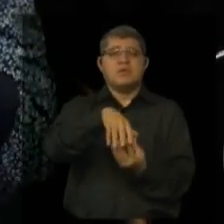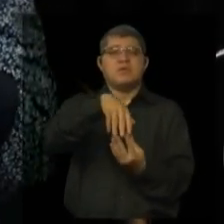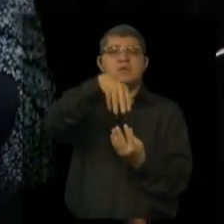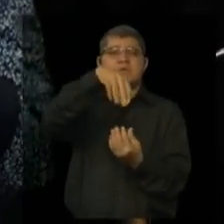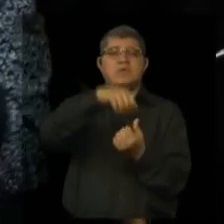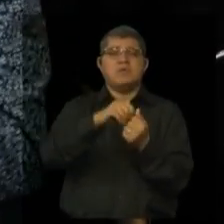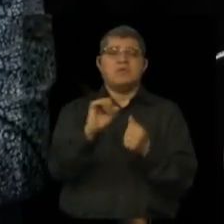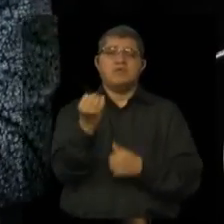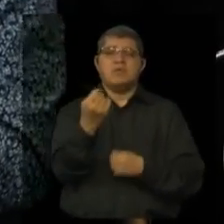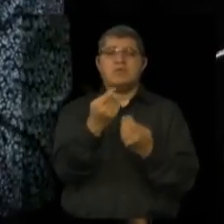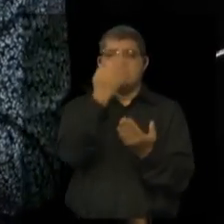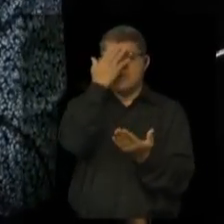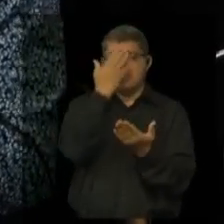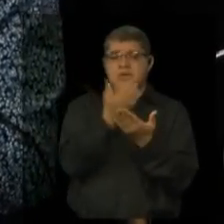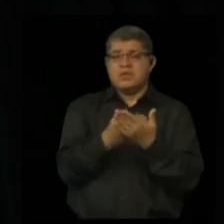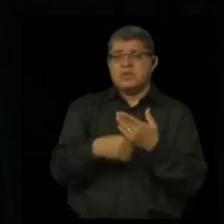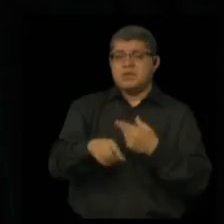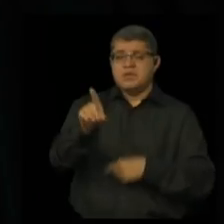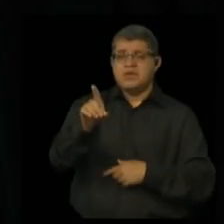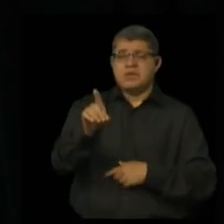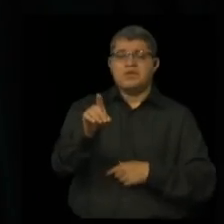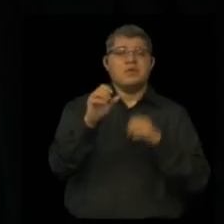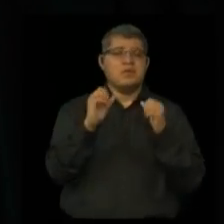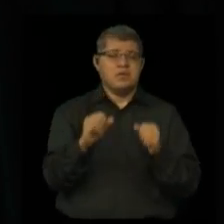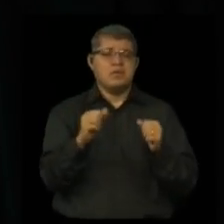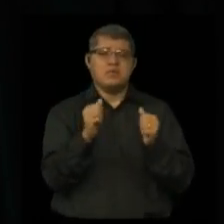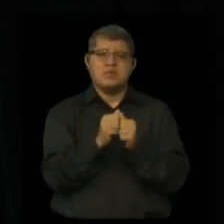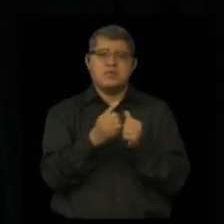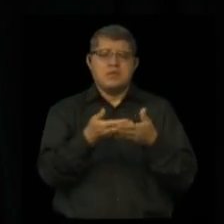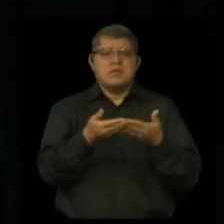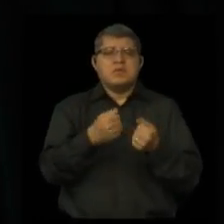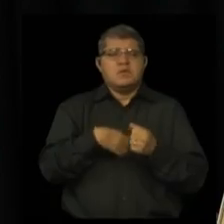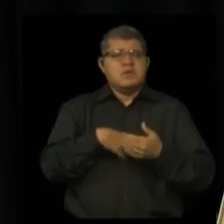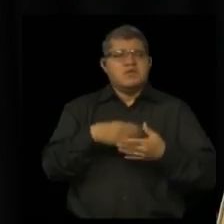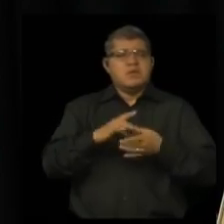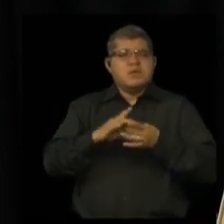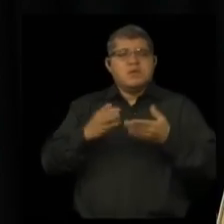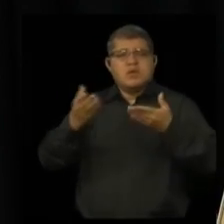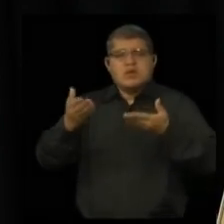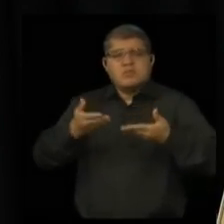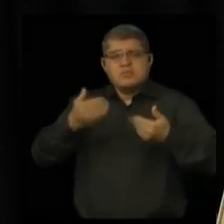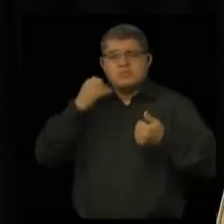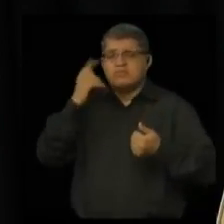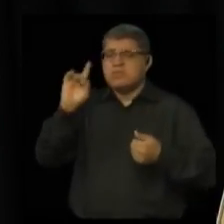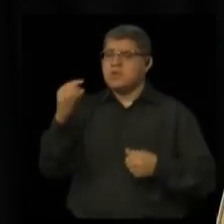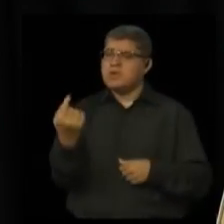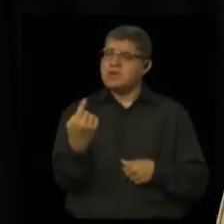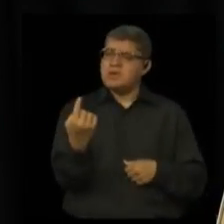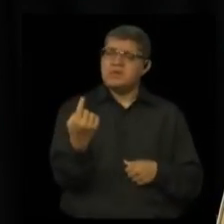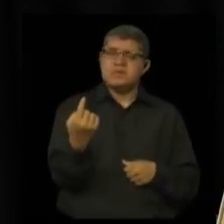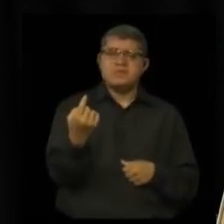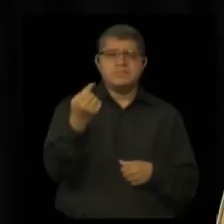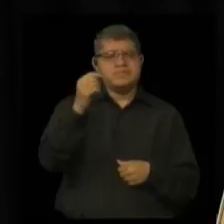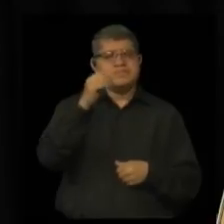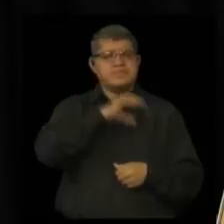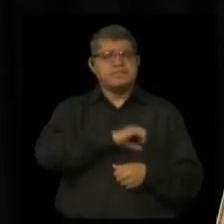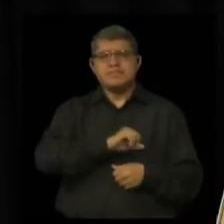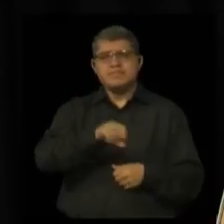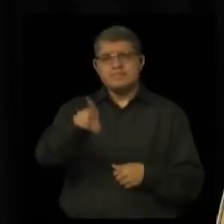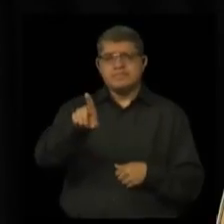Né? Quando você fala, olha, eu acredito em você, você pode contar comigo, estou contigo, você não está sozinho, né? Te